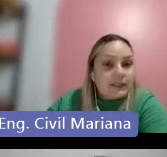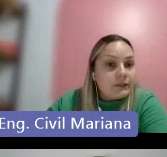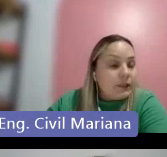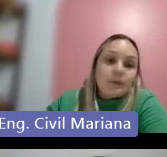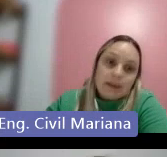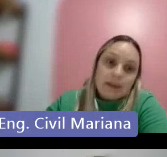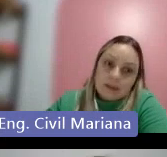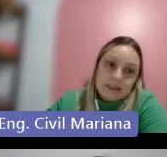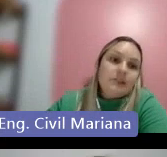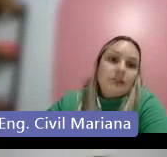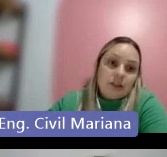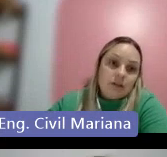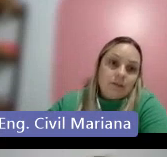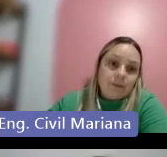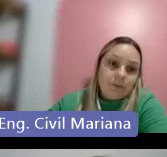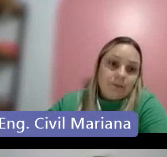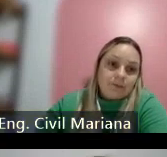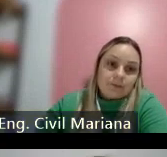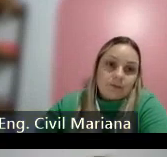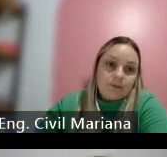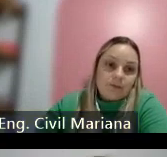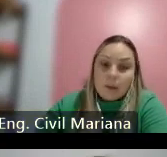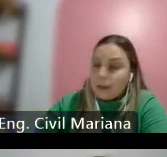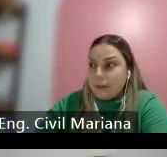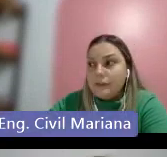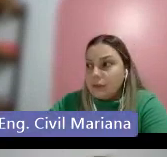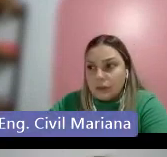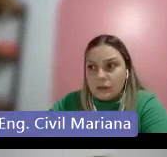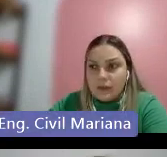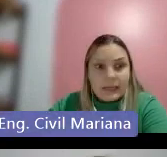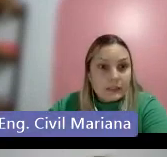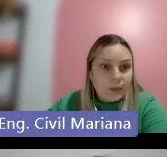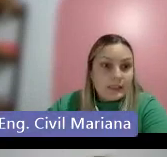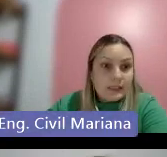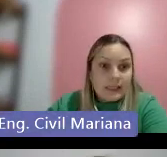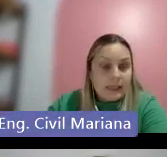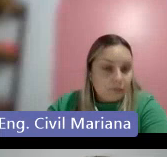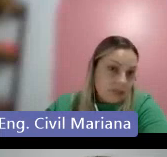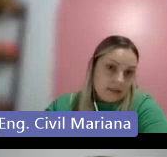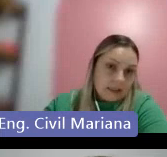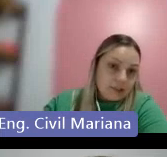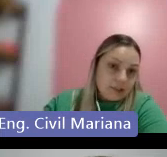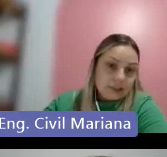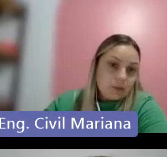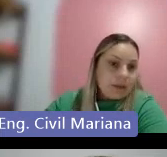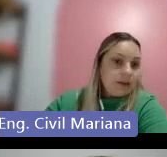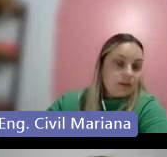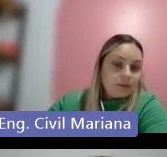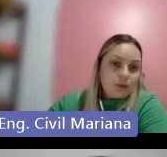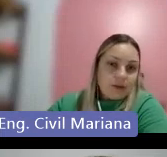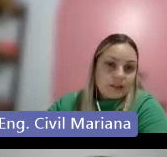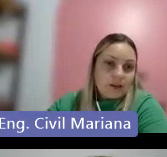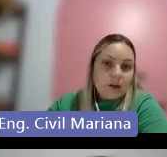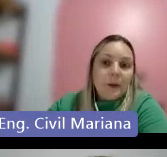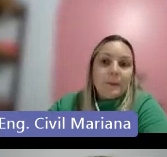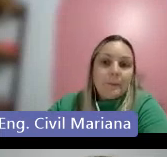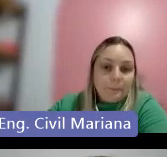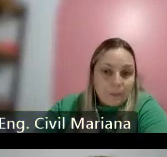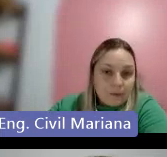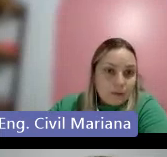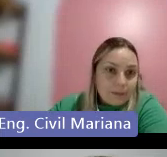está apresentando nenhum problema nesse sentido. Pelo menos em todos os lugares que eu pesquisei, não tá. Se caso vocês souberem alguma